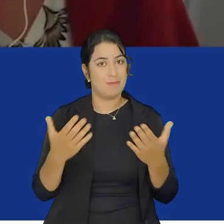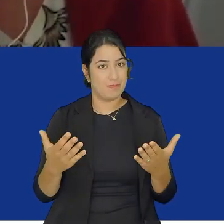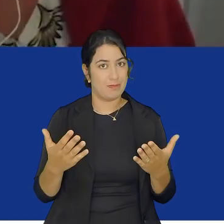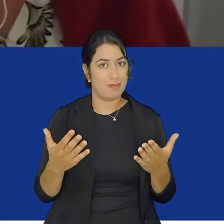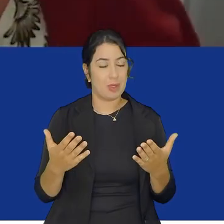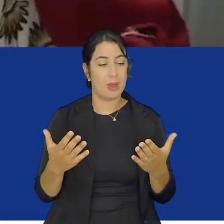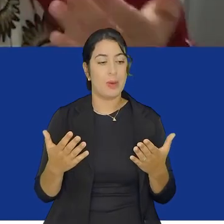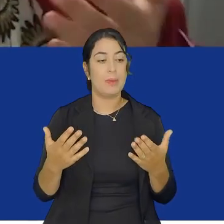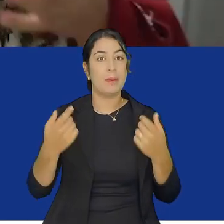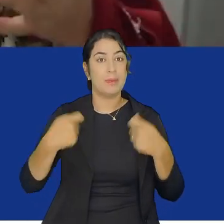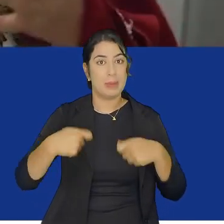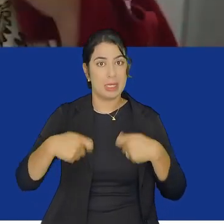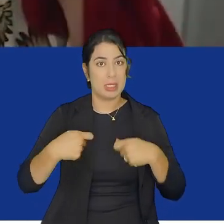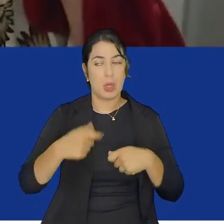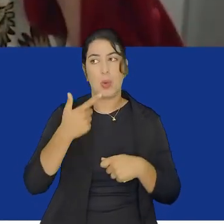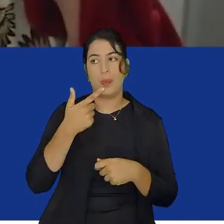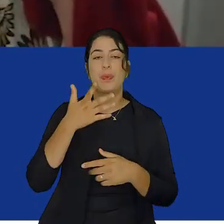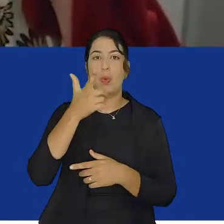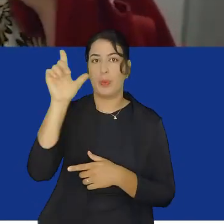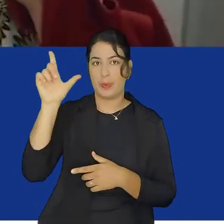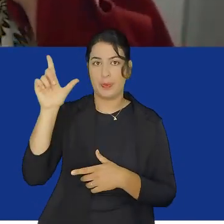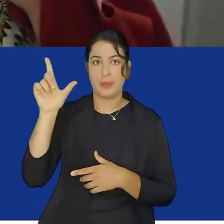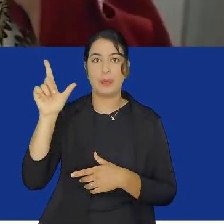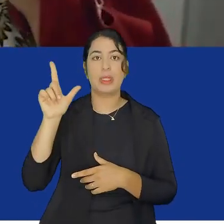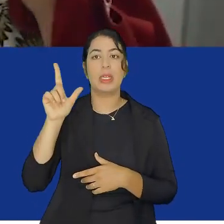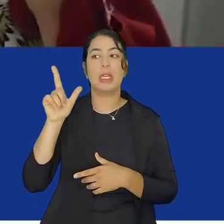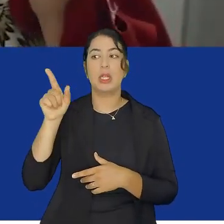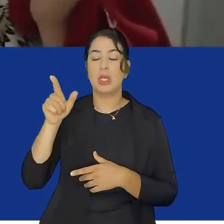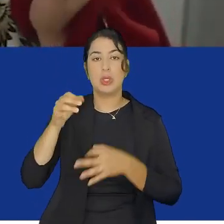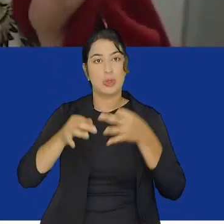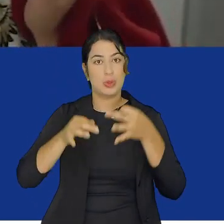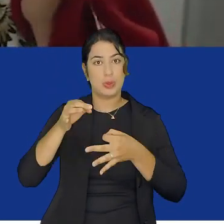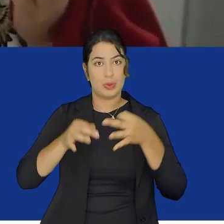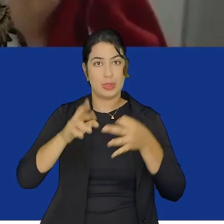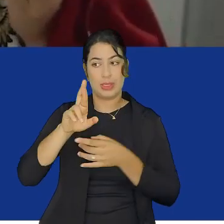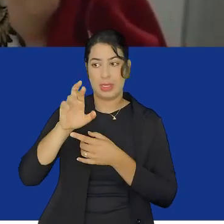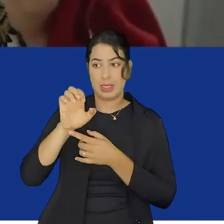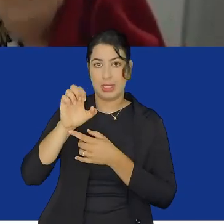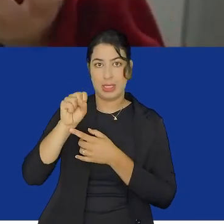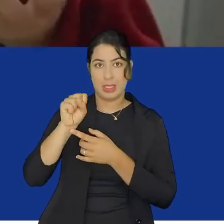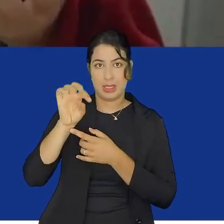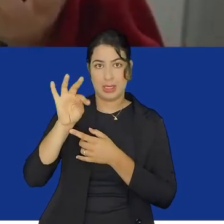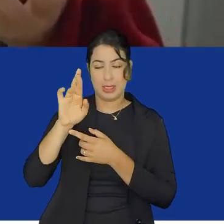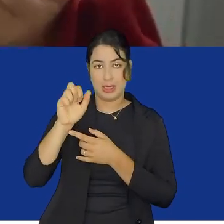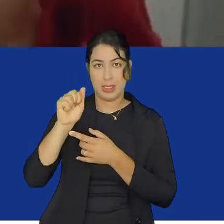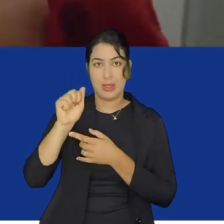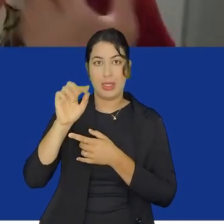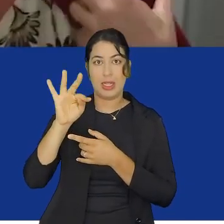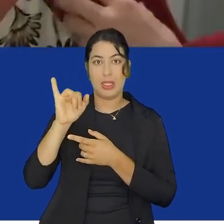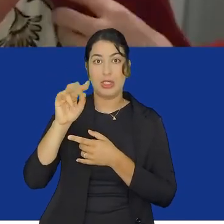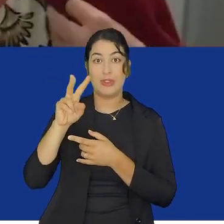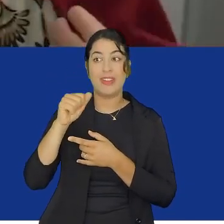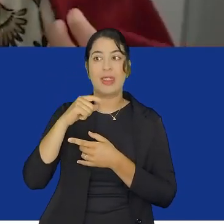bom, então é isso. Então, assim, primeiro, precisa ter isso. Outra coisa, na justiça restaurativa tem rodas de conversa e eu acho